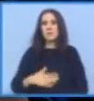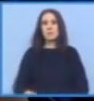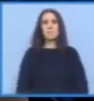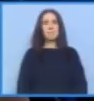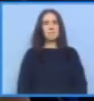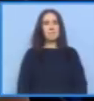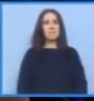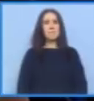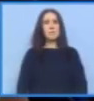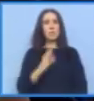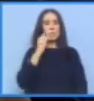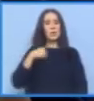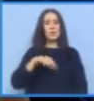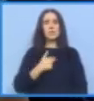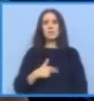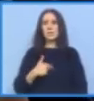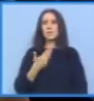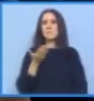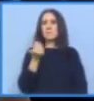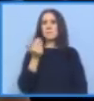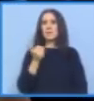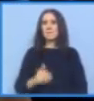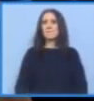acho que ainda estamos, nós cristãos, muito longe